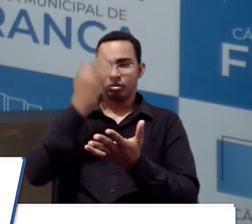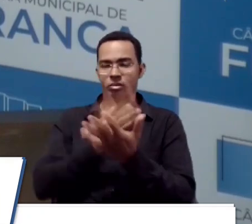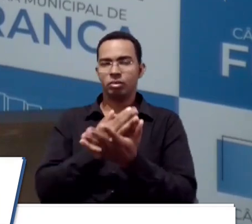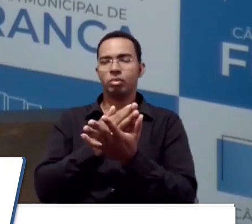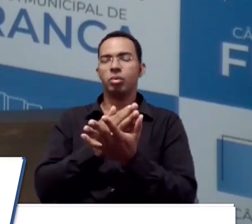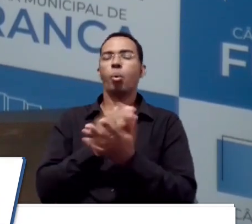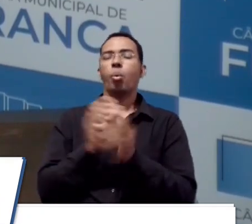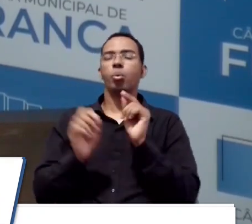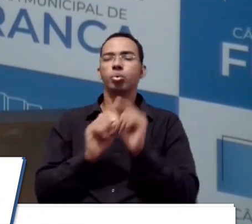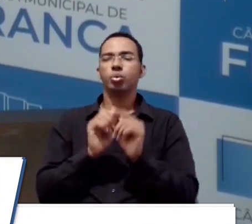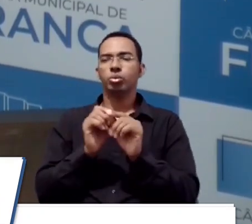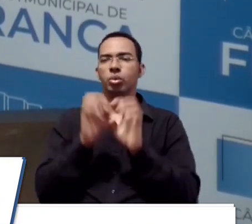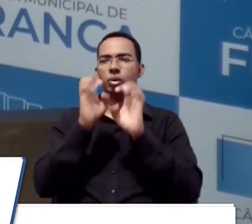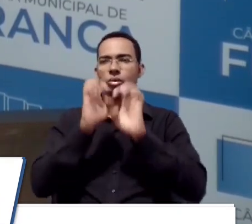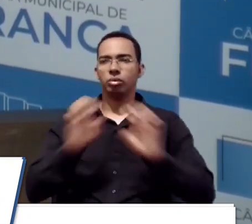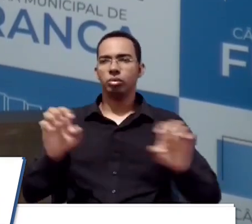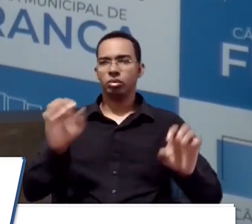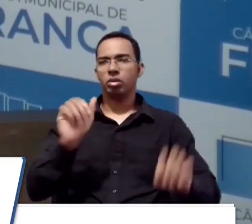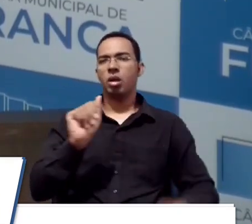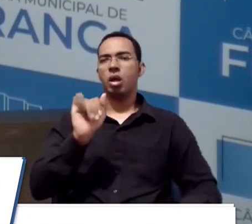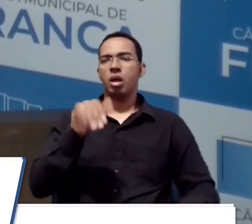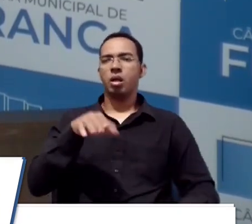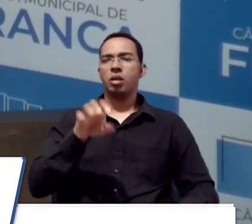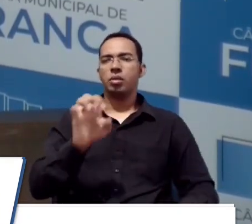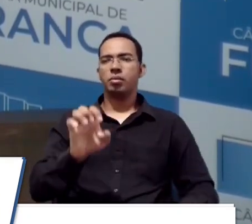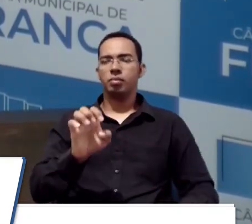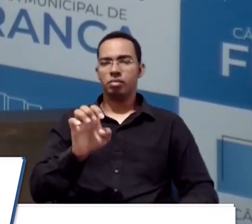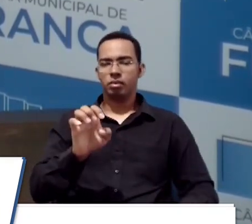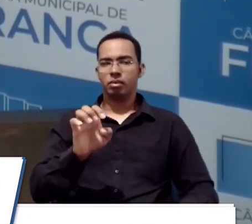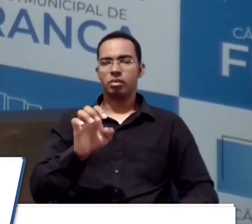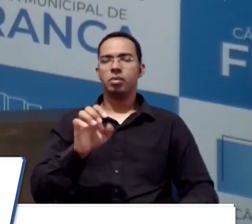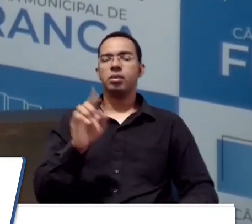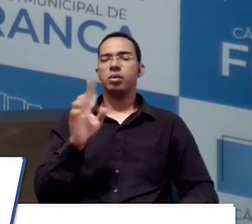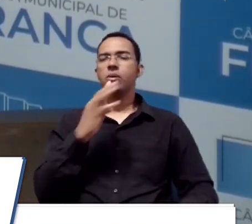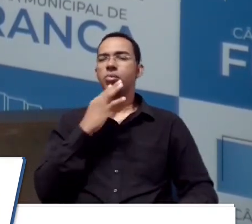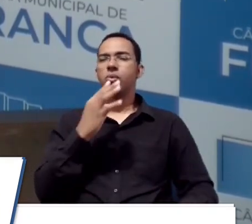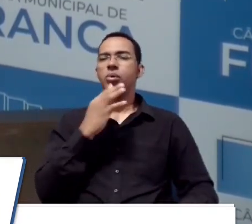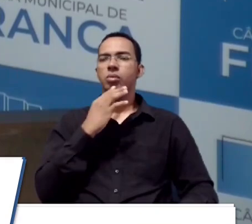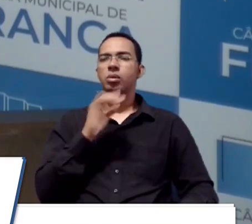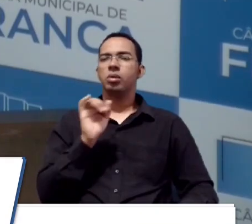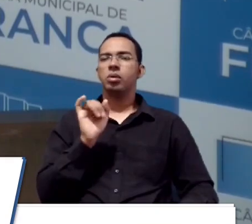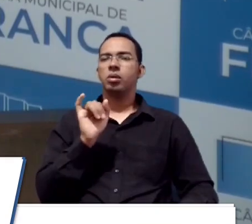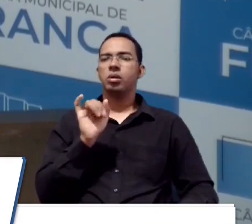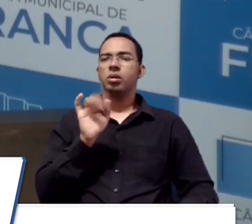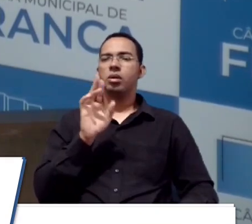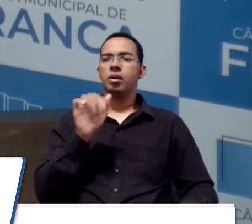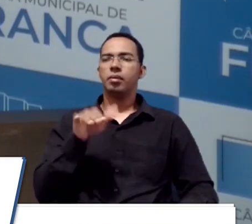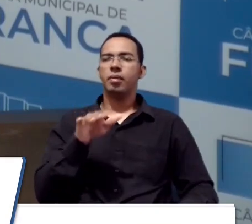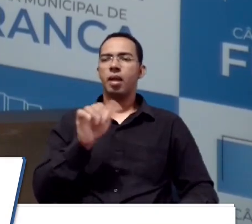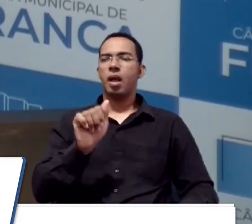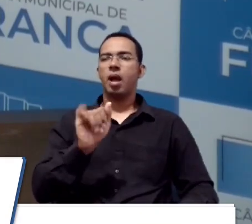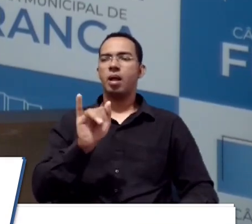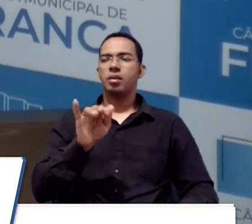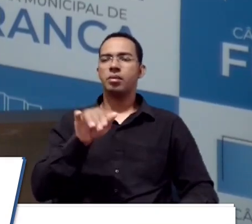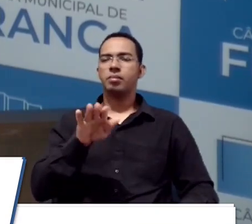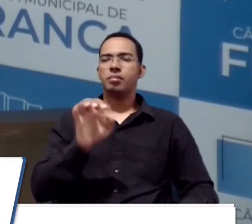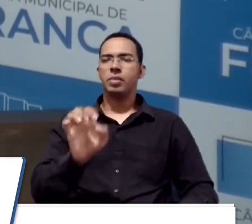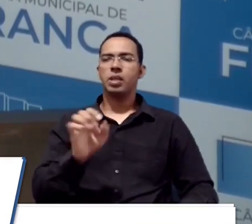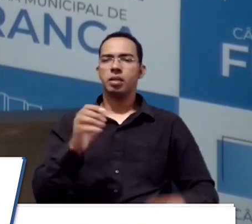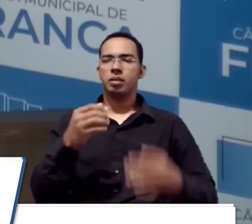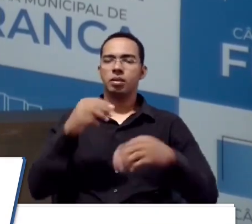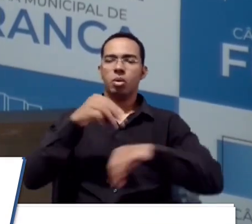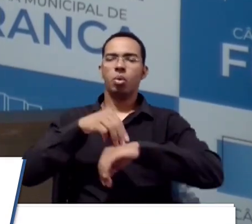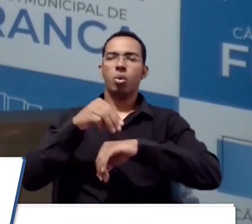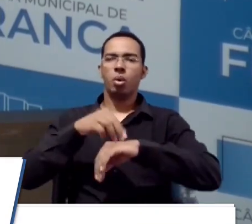da evangelista Aimée St. McPherson, conhecida como Irmã Aimée, que em seu ministério foi responsável